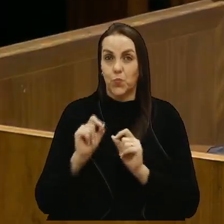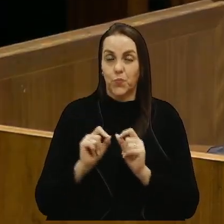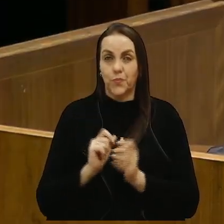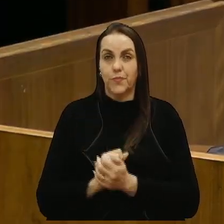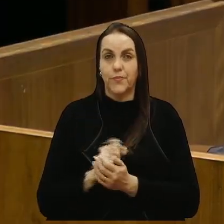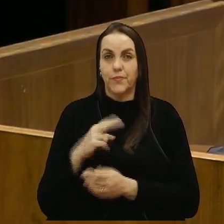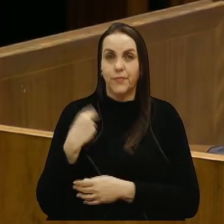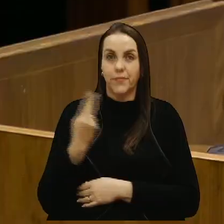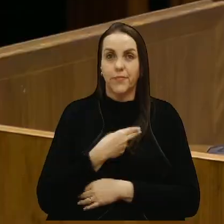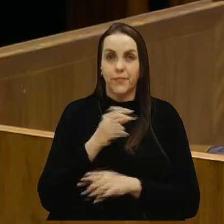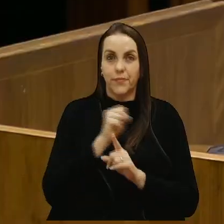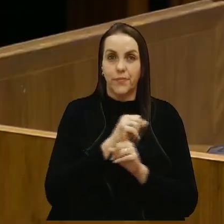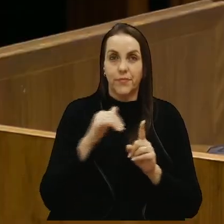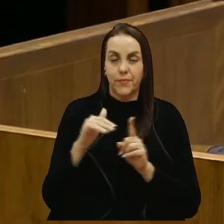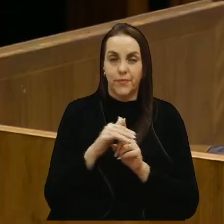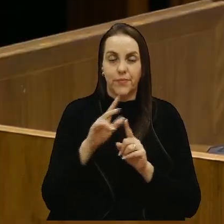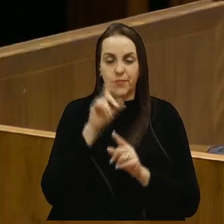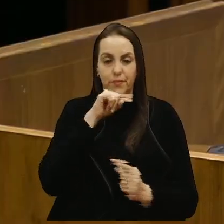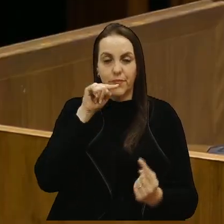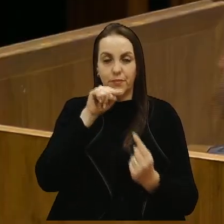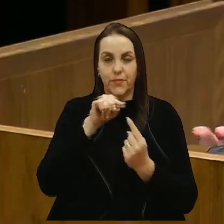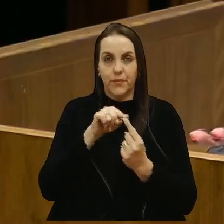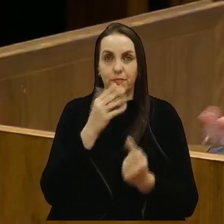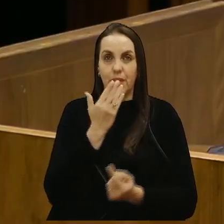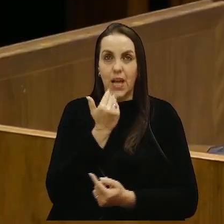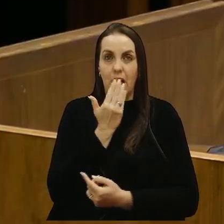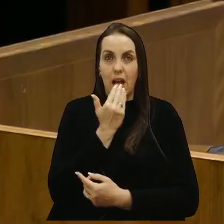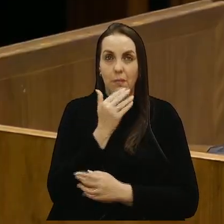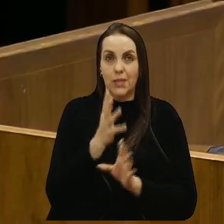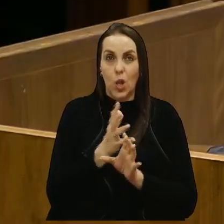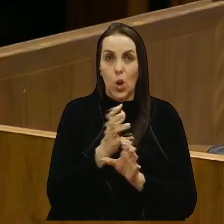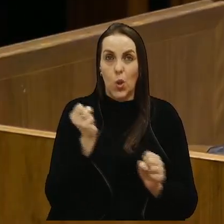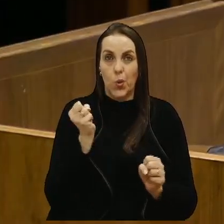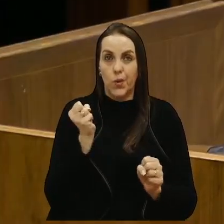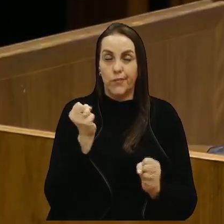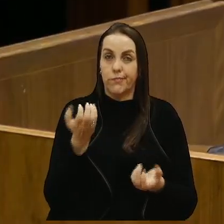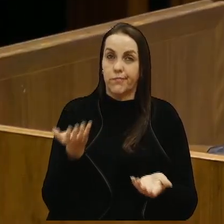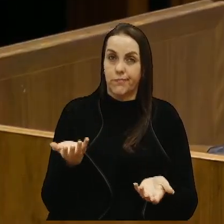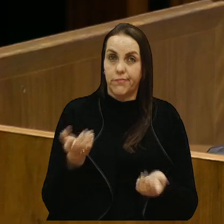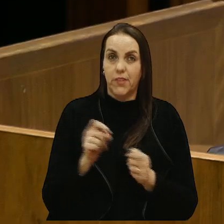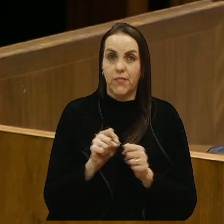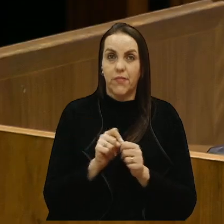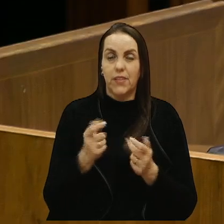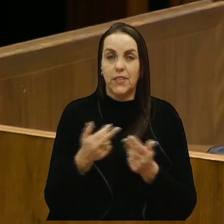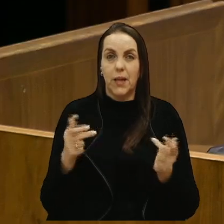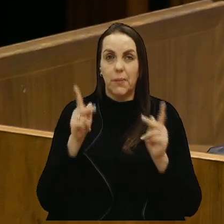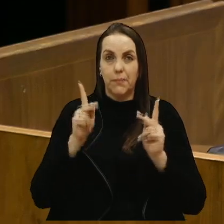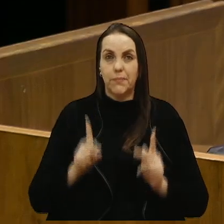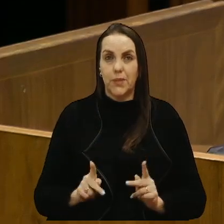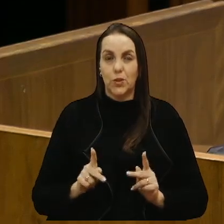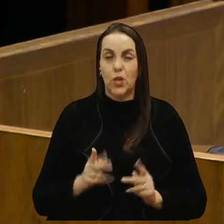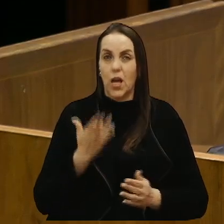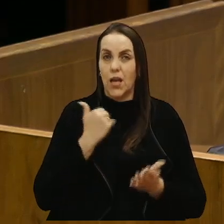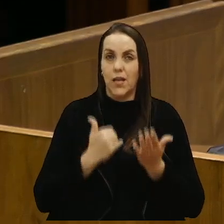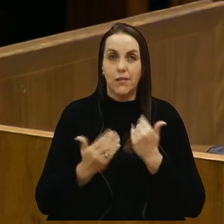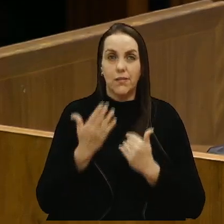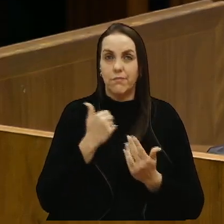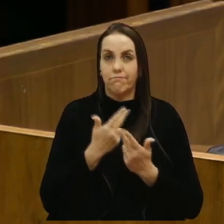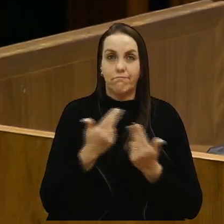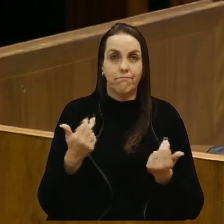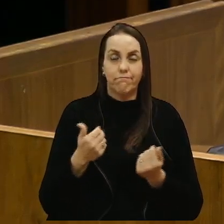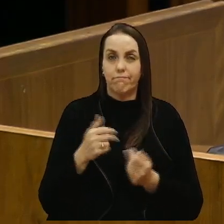a nossa sociedade que visa alimentar o lucro faz com que as pessoas consumam cada vez